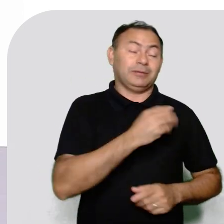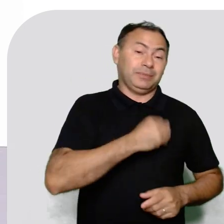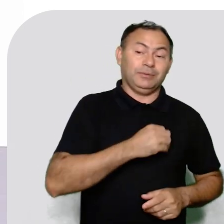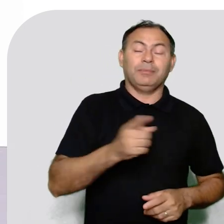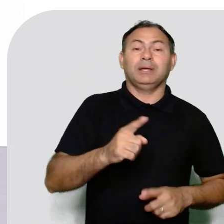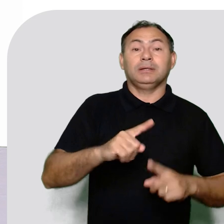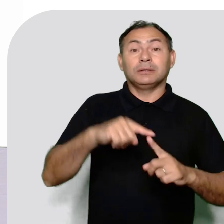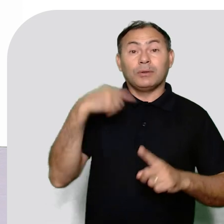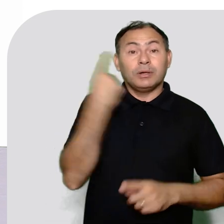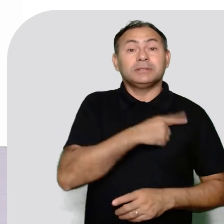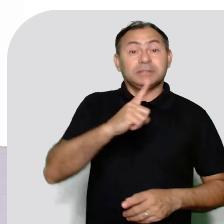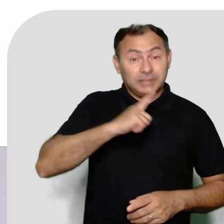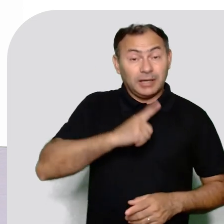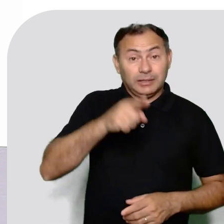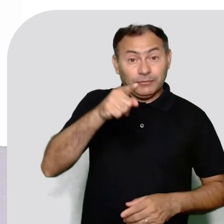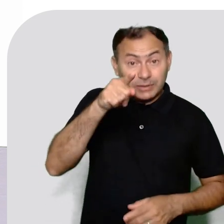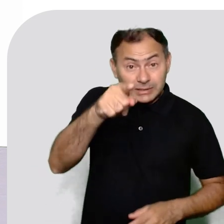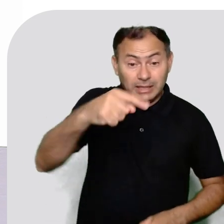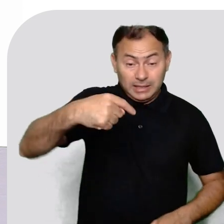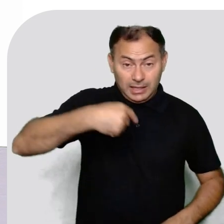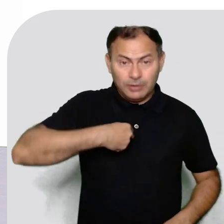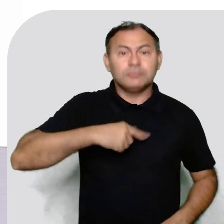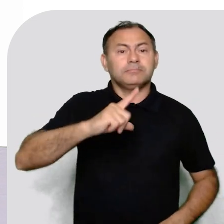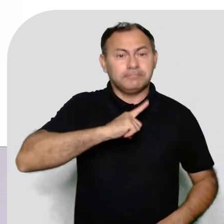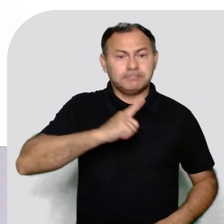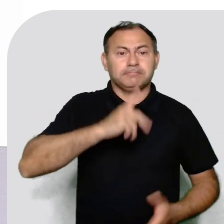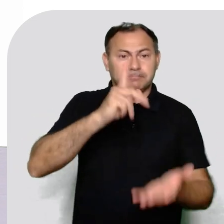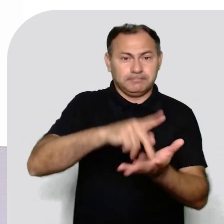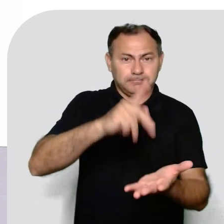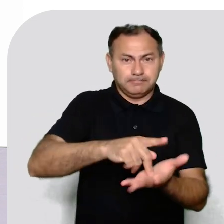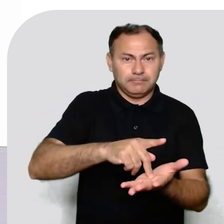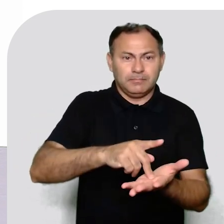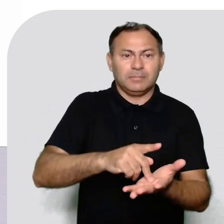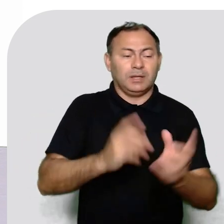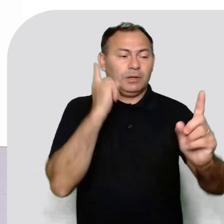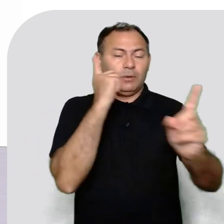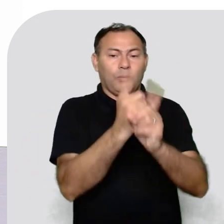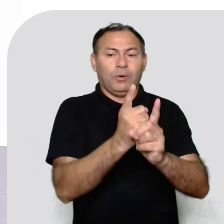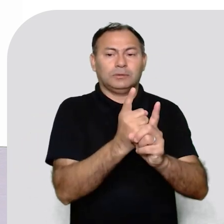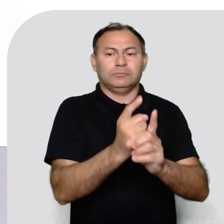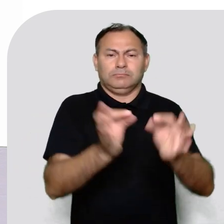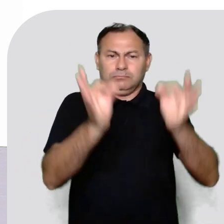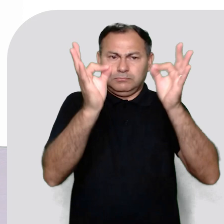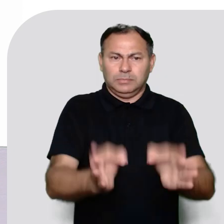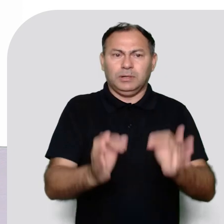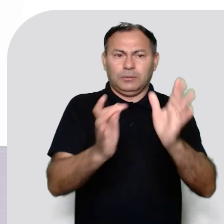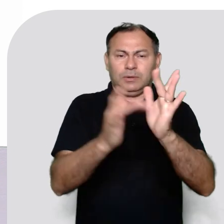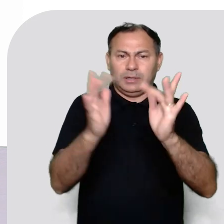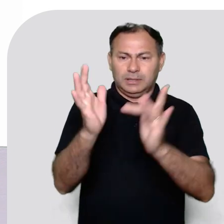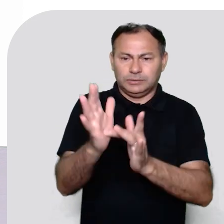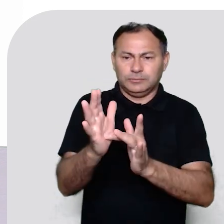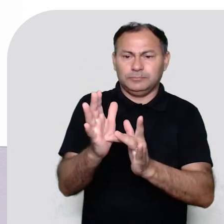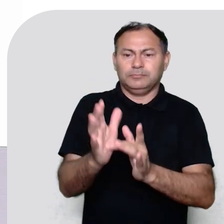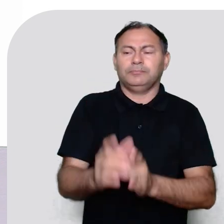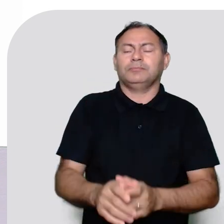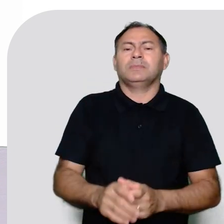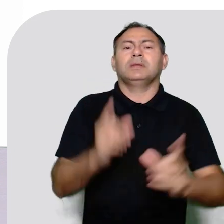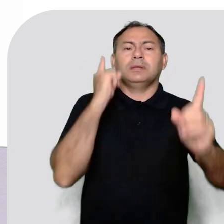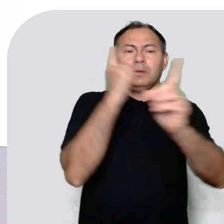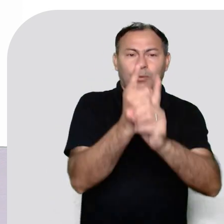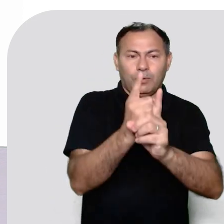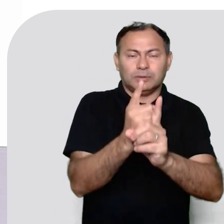tivemos realmente, se você e eu tivemos realmente um encontro autêntico com Cristo,